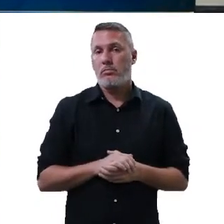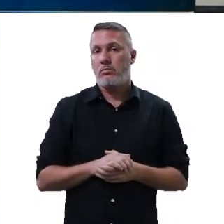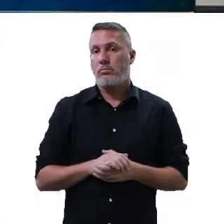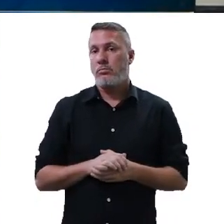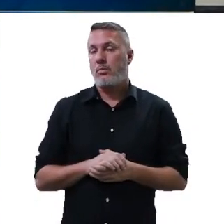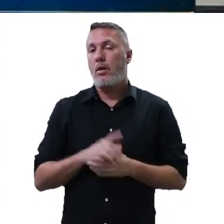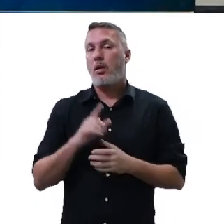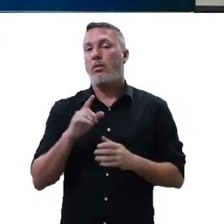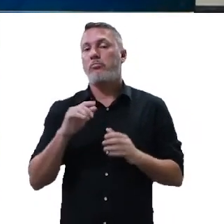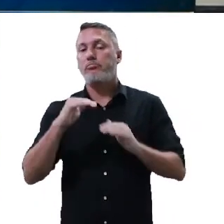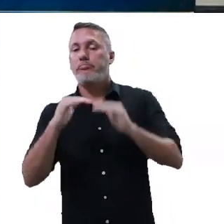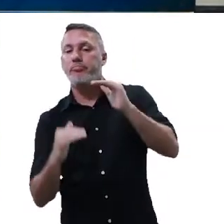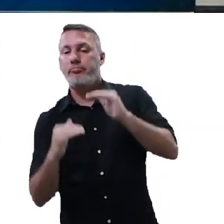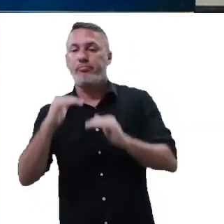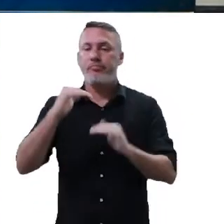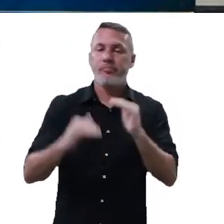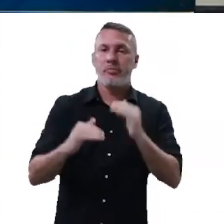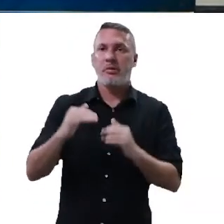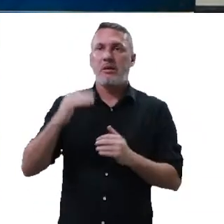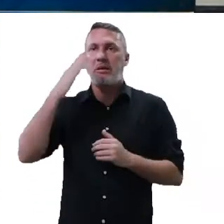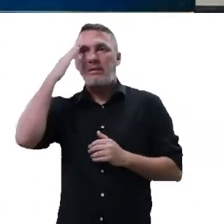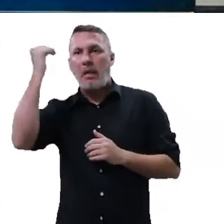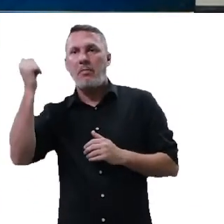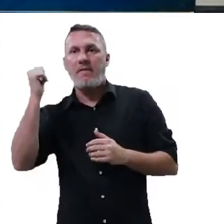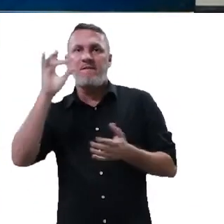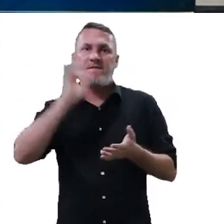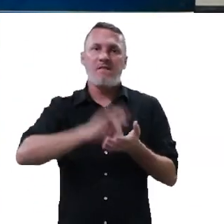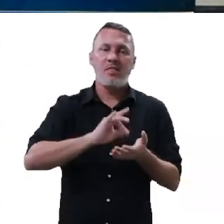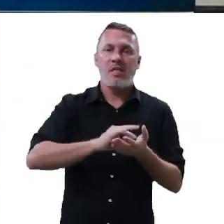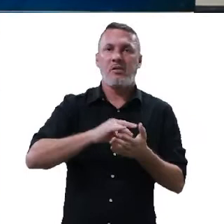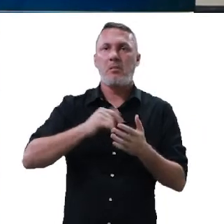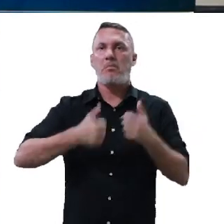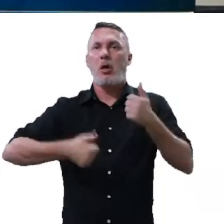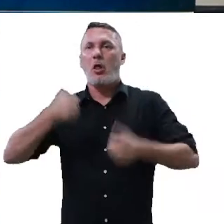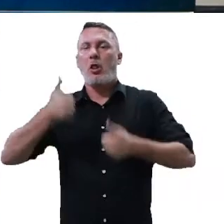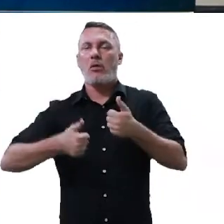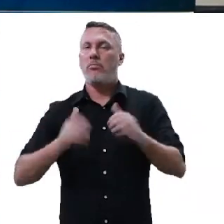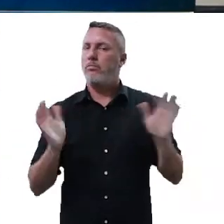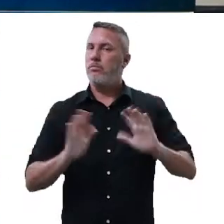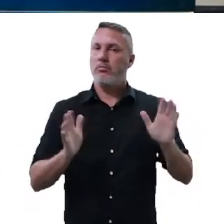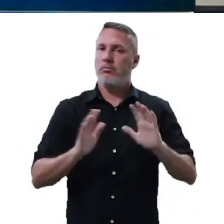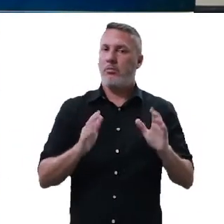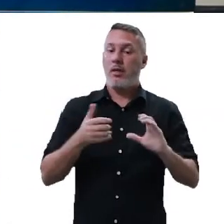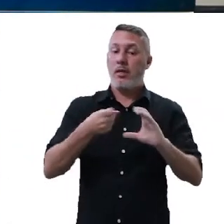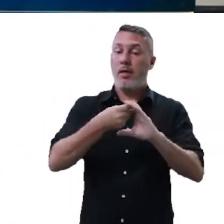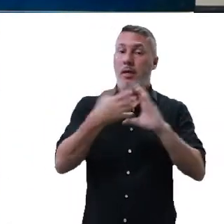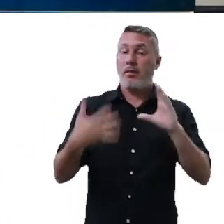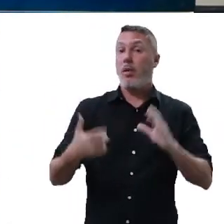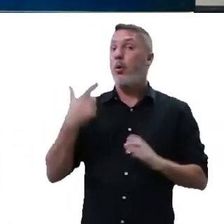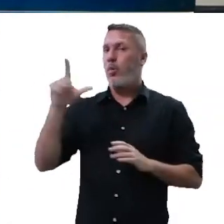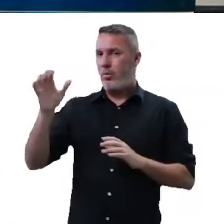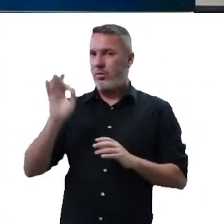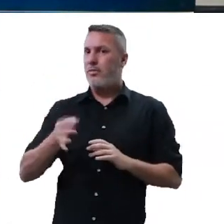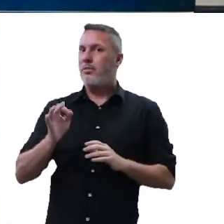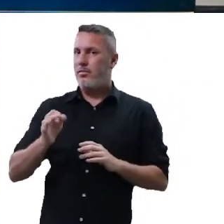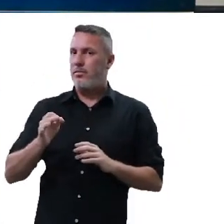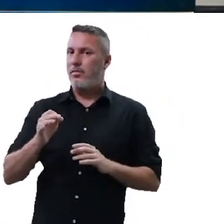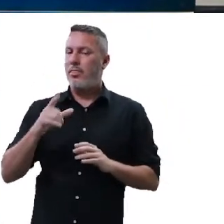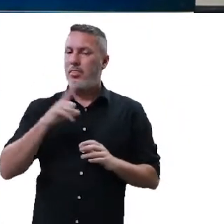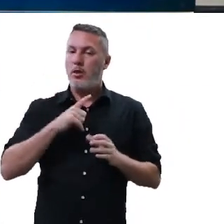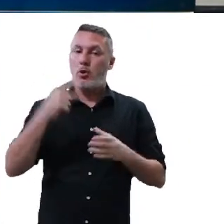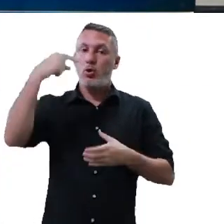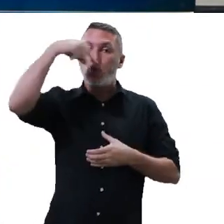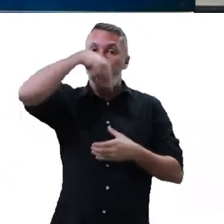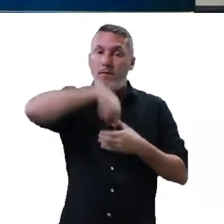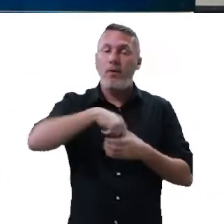C. Relativização do saber verdadeiro. Não, nós vimos que isso aqui é a característica de quem? De Protágoras. Ele que